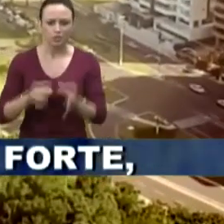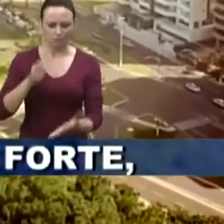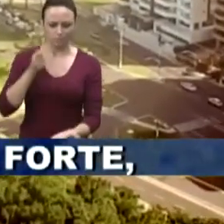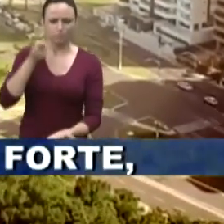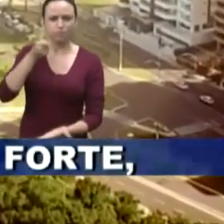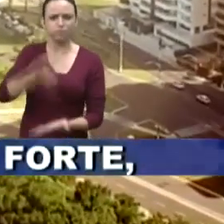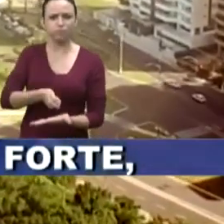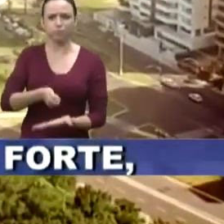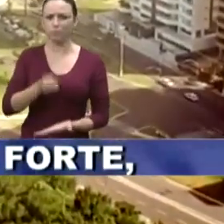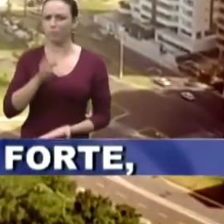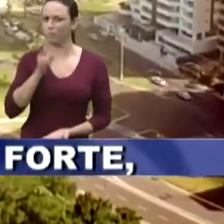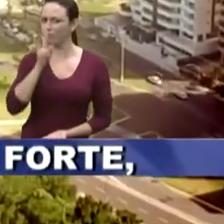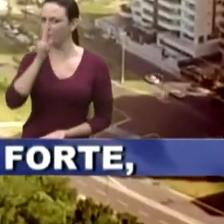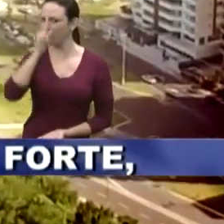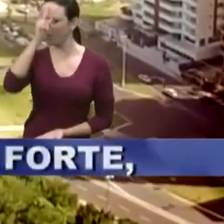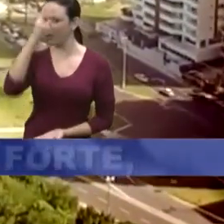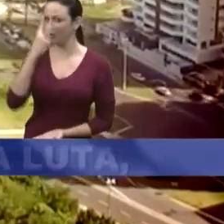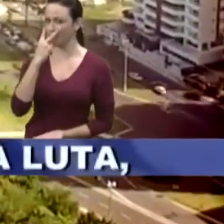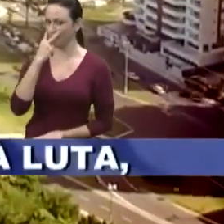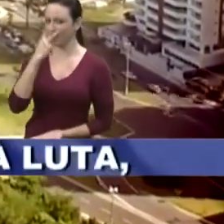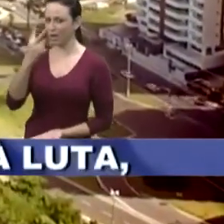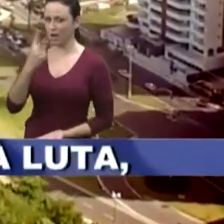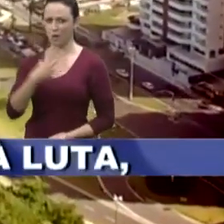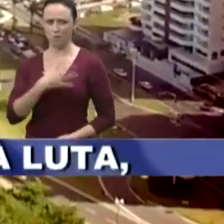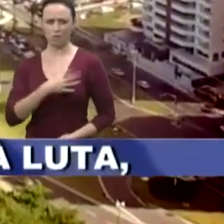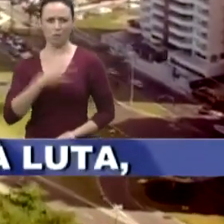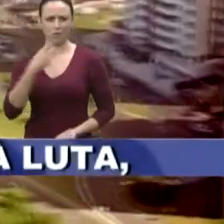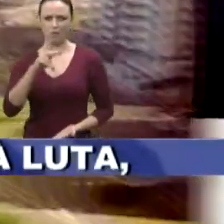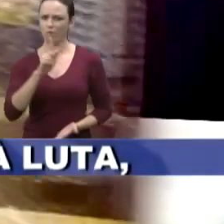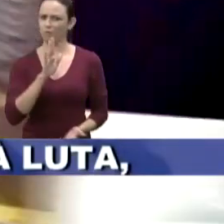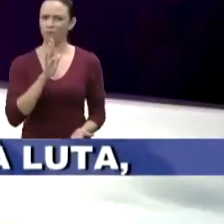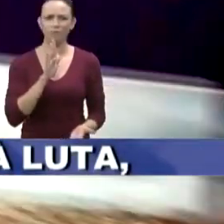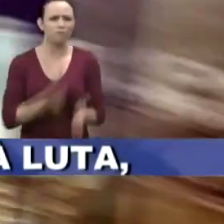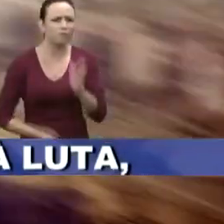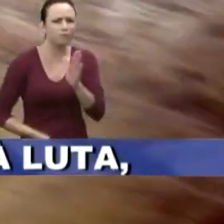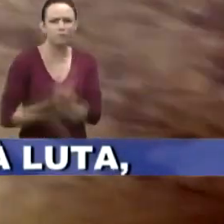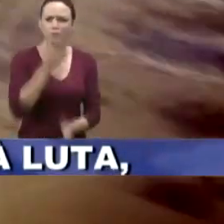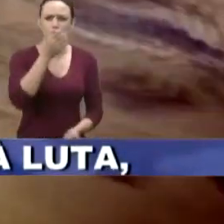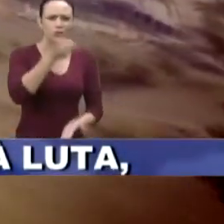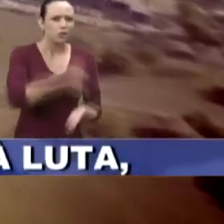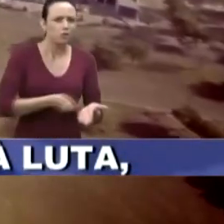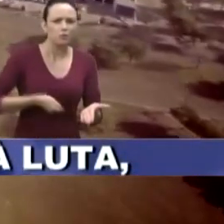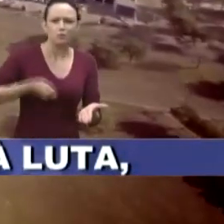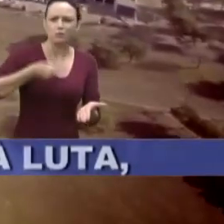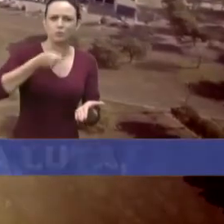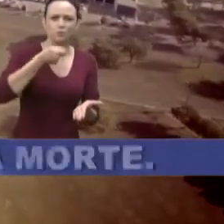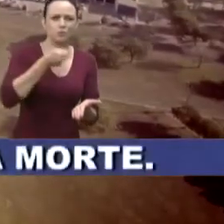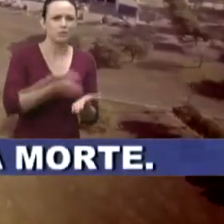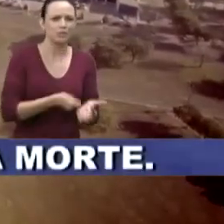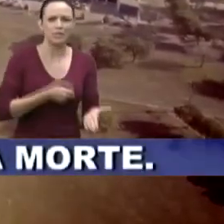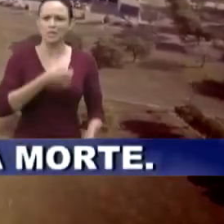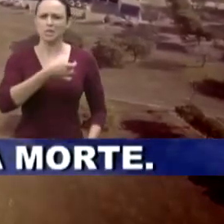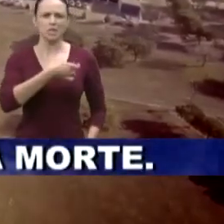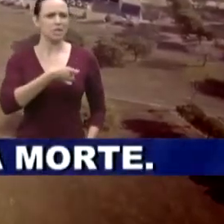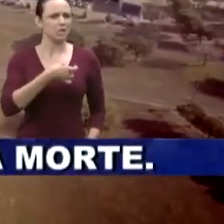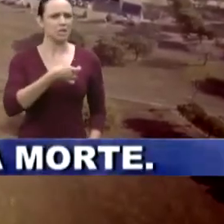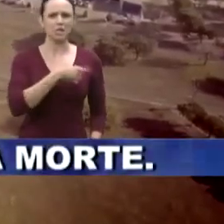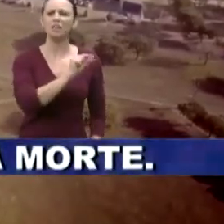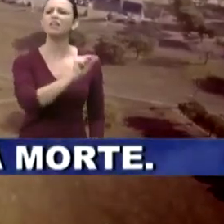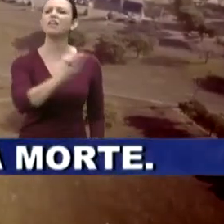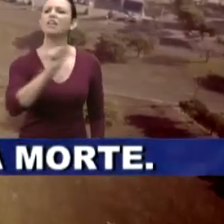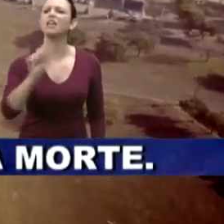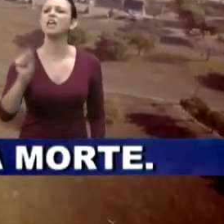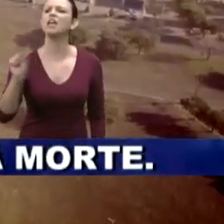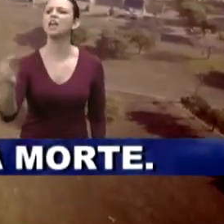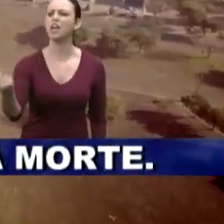Justiça acaba forte. Verás com o filho que eu não foge a luta. E teme quem te